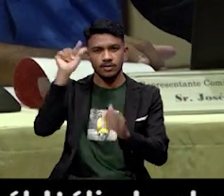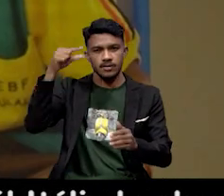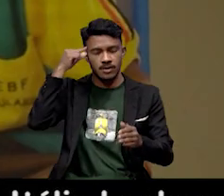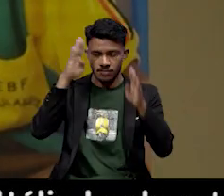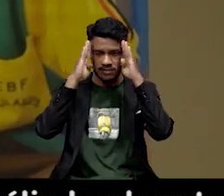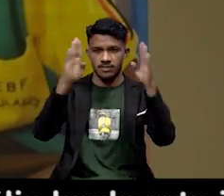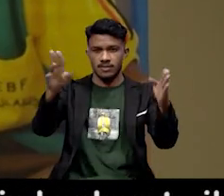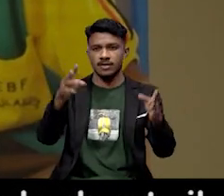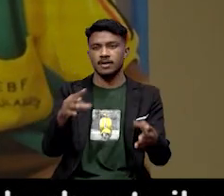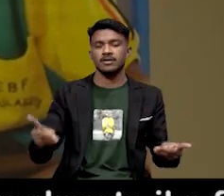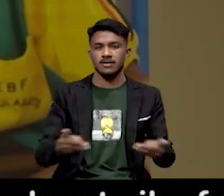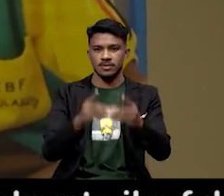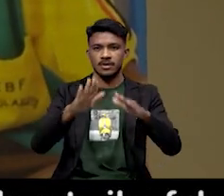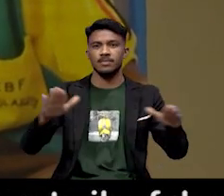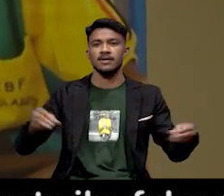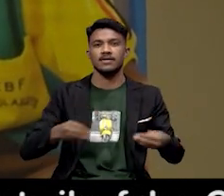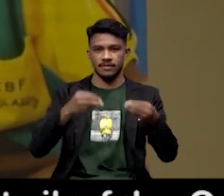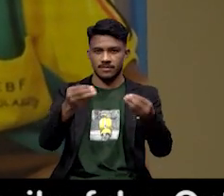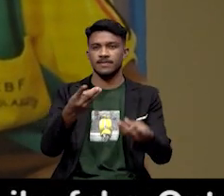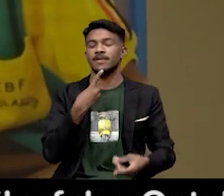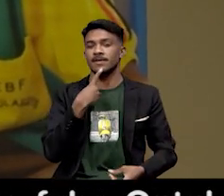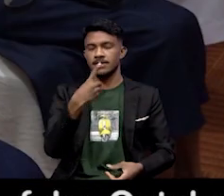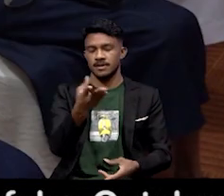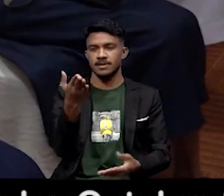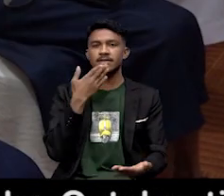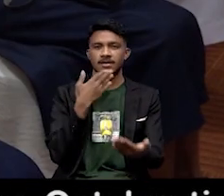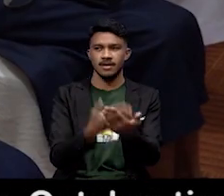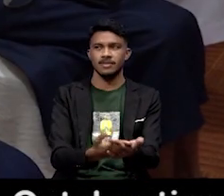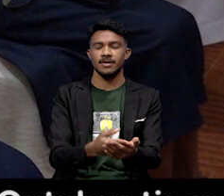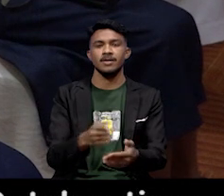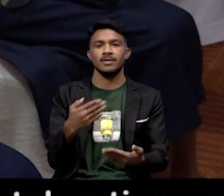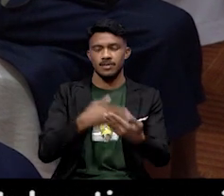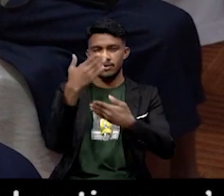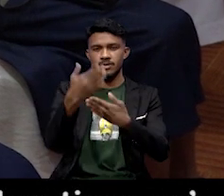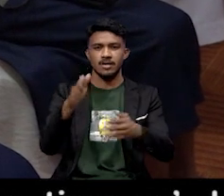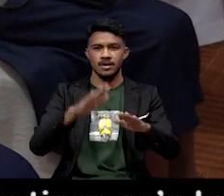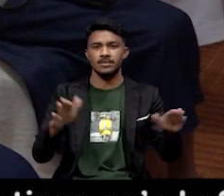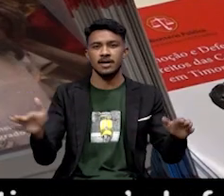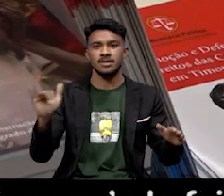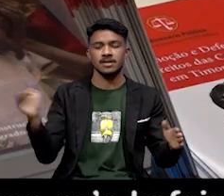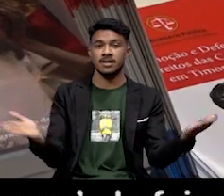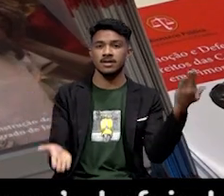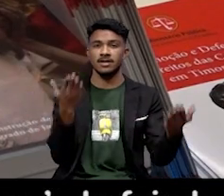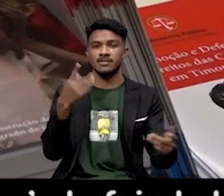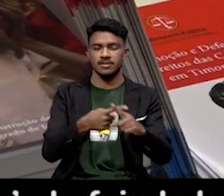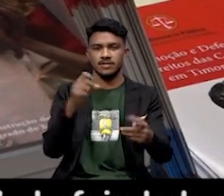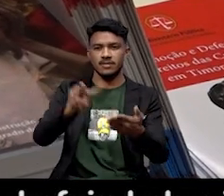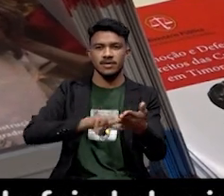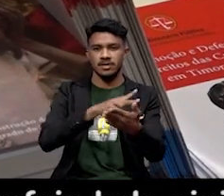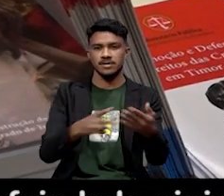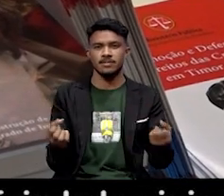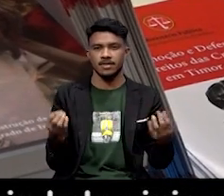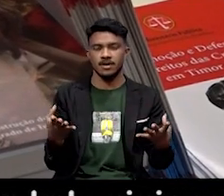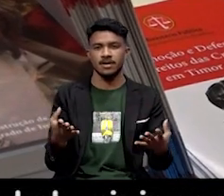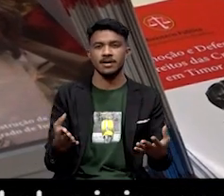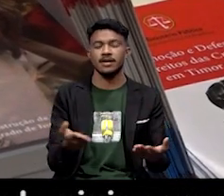violência soru Labarik, o di fo solução ida nebe diak, no ne ba oin Labarik sira livre husi violência oi oin. Relatório ida